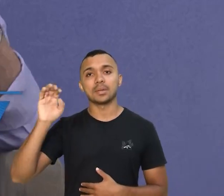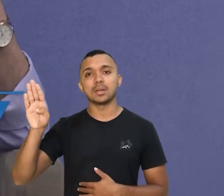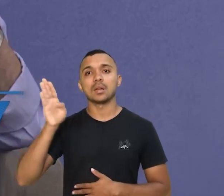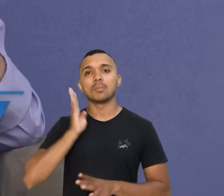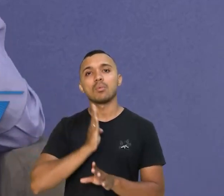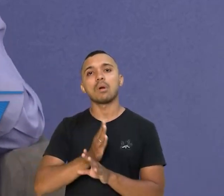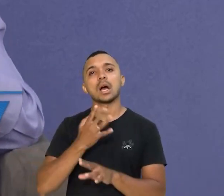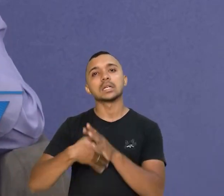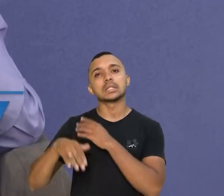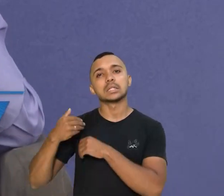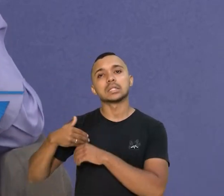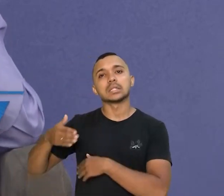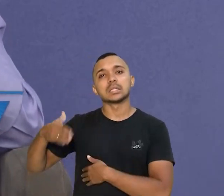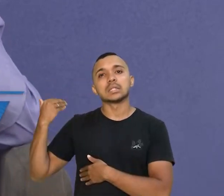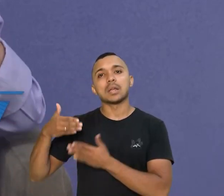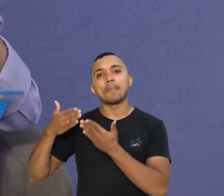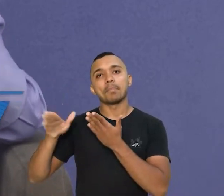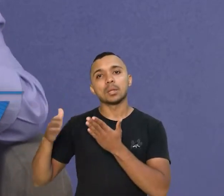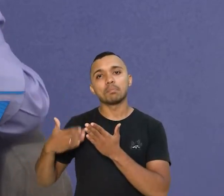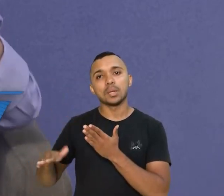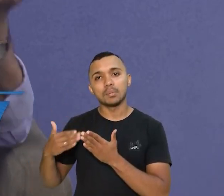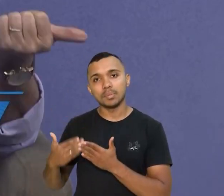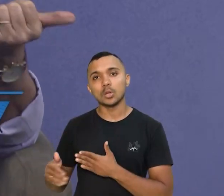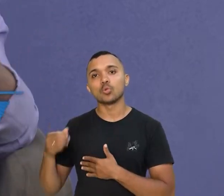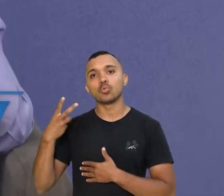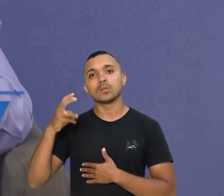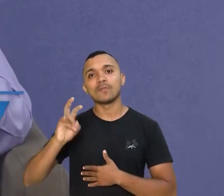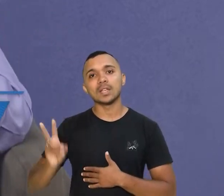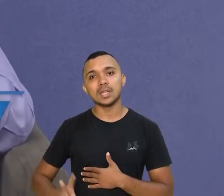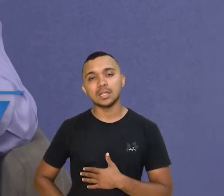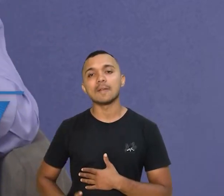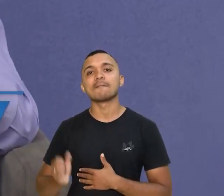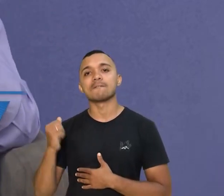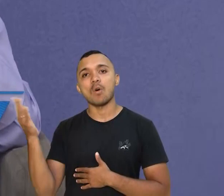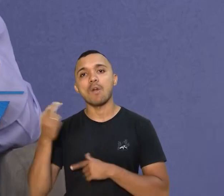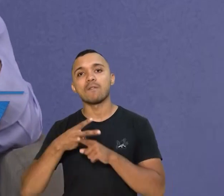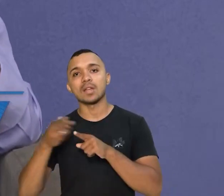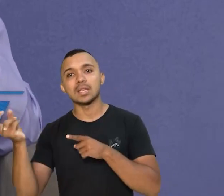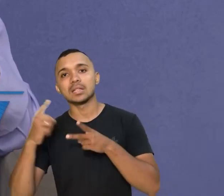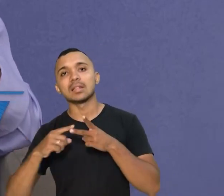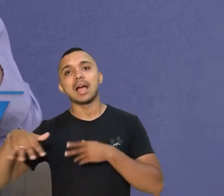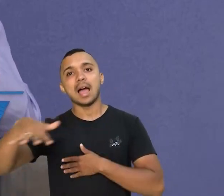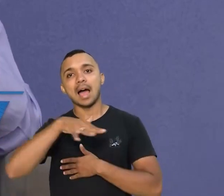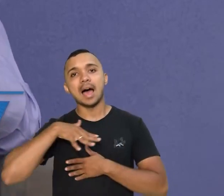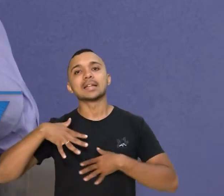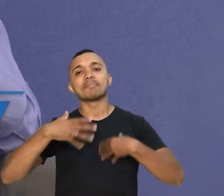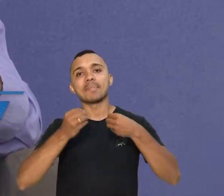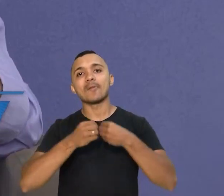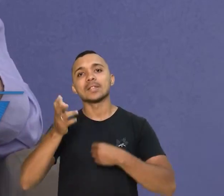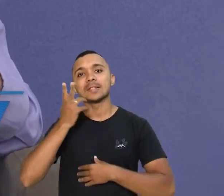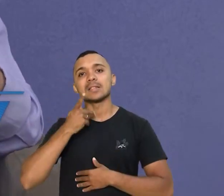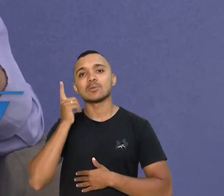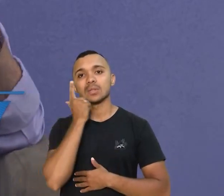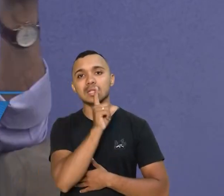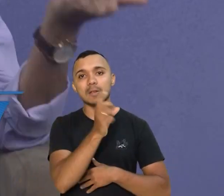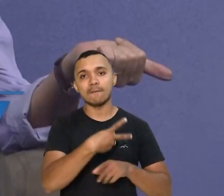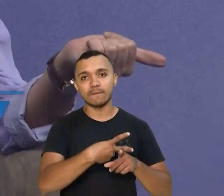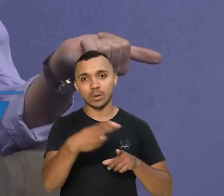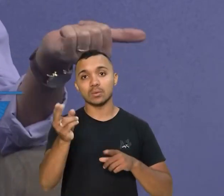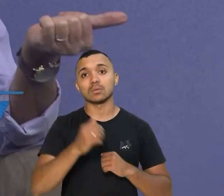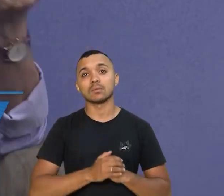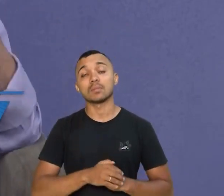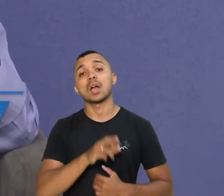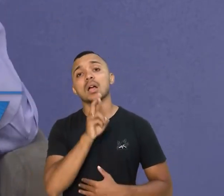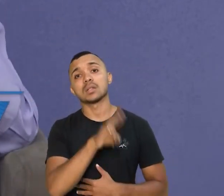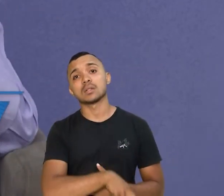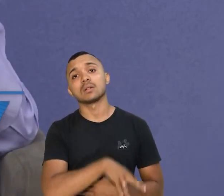daquelas derrotas em casa, ele ganhou duas fora, perdeu aqui, mas ganhou de novo, sem fazer um jogo redondo. O Paulo Serra tem